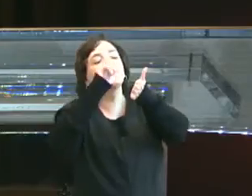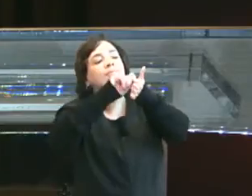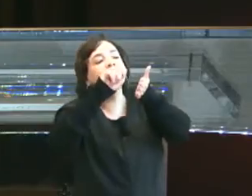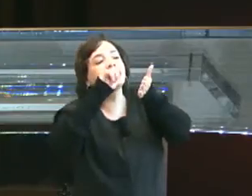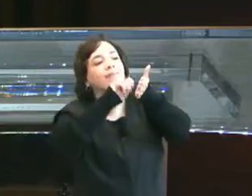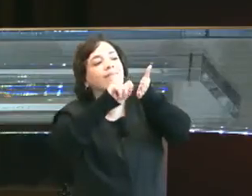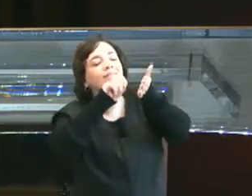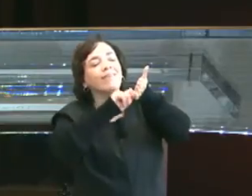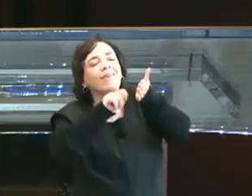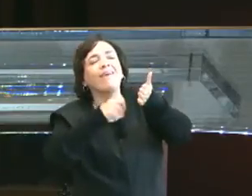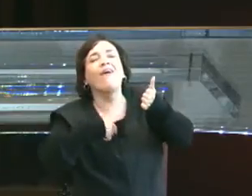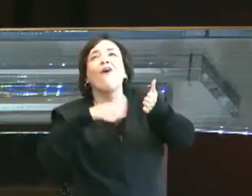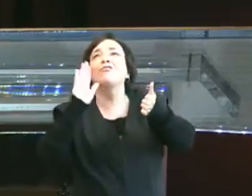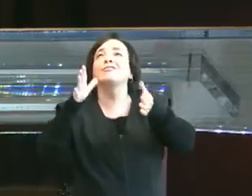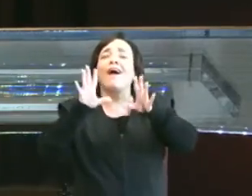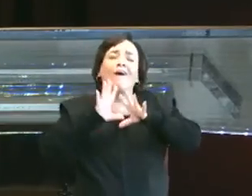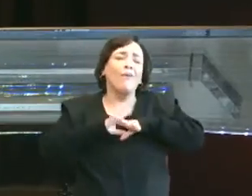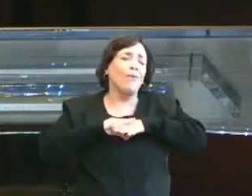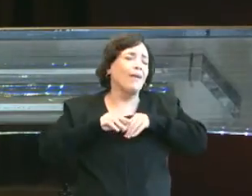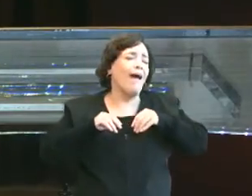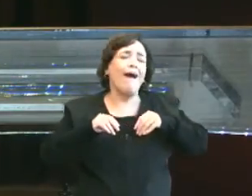trás.